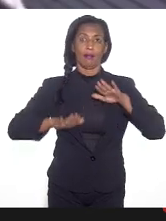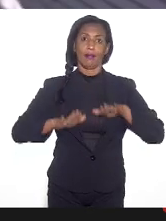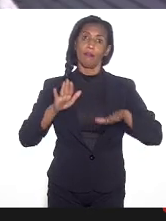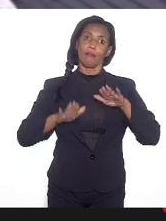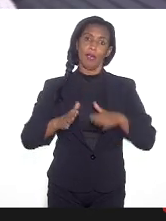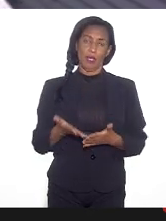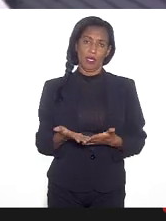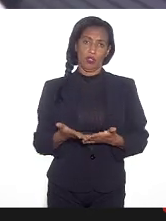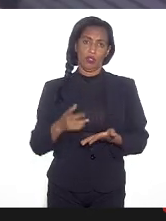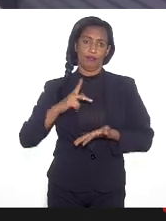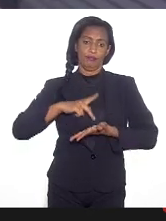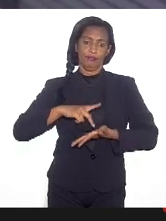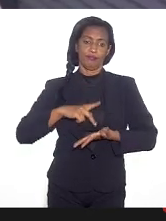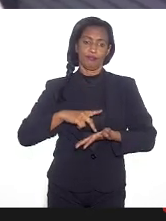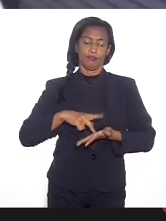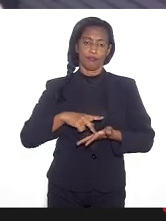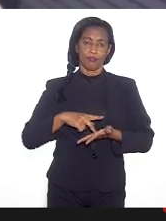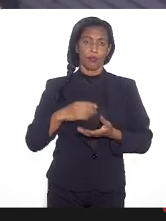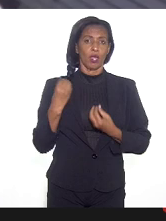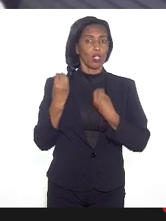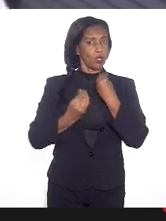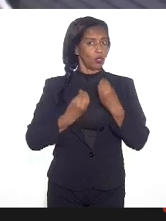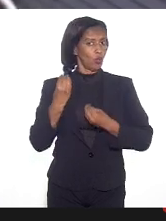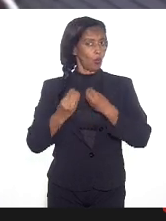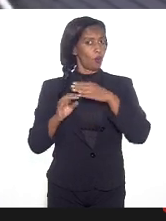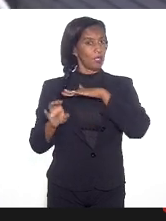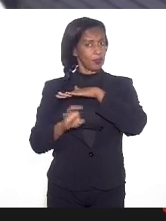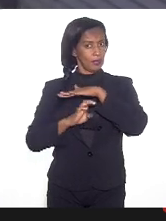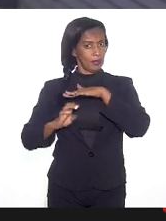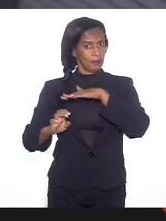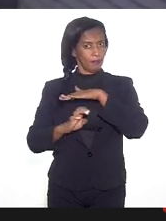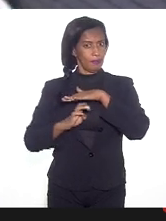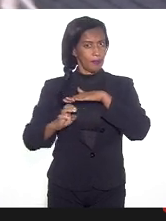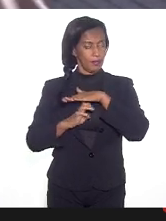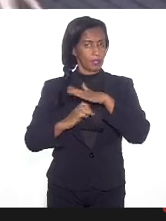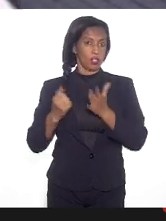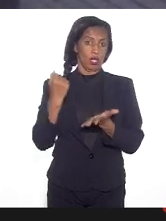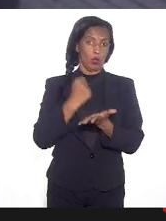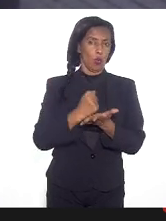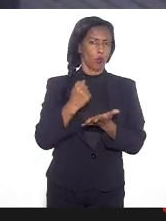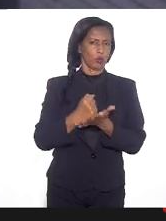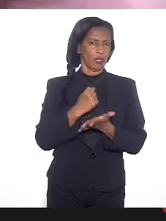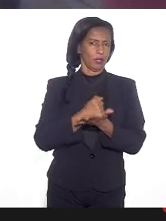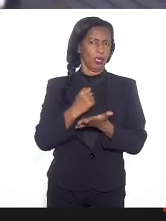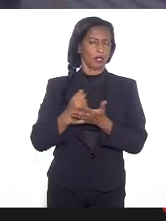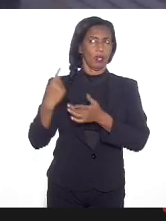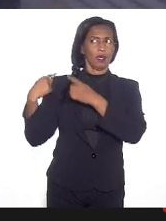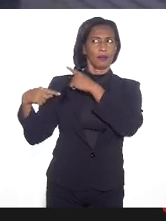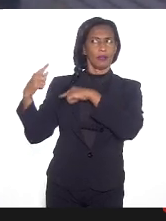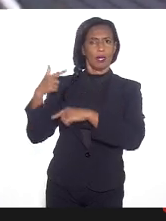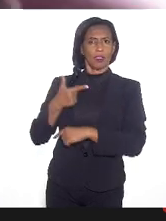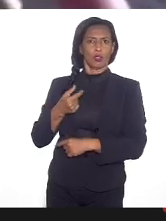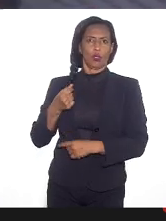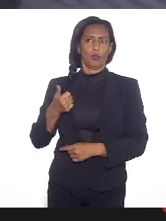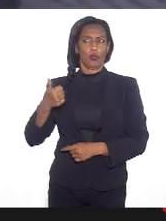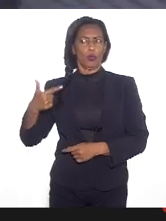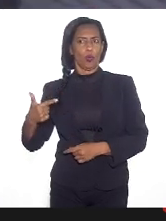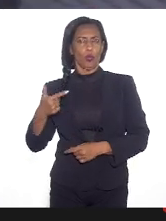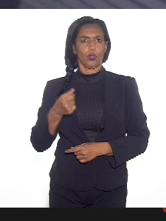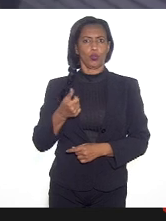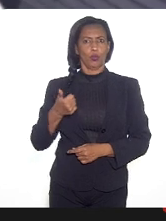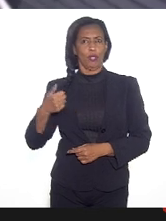ainda realmente de um acerto com essas empresas que eram nossas contratadas lá em 2012, em 2014,